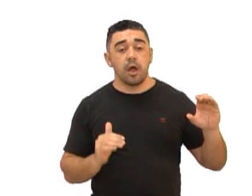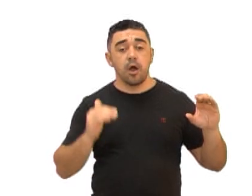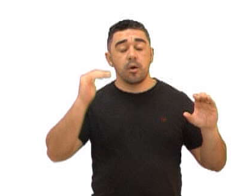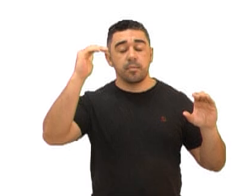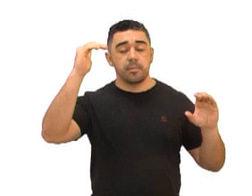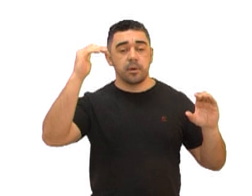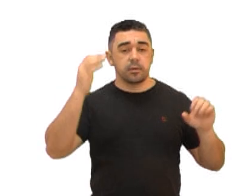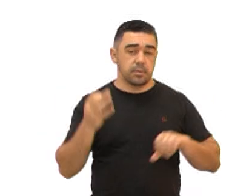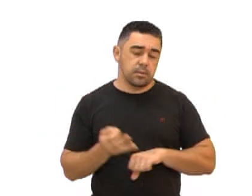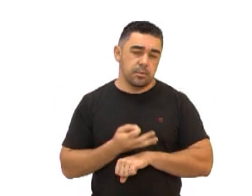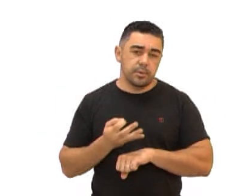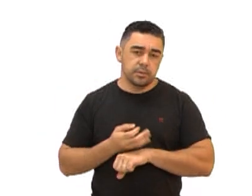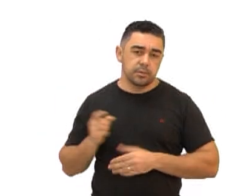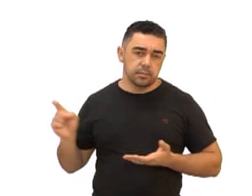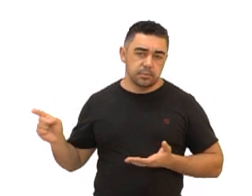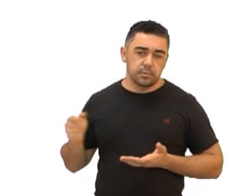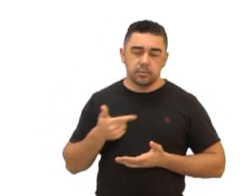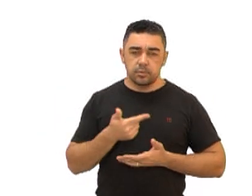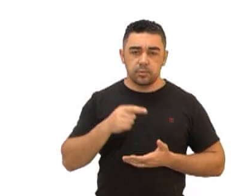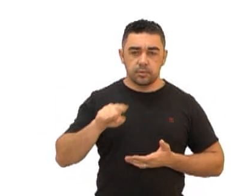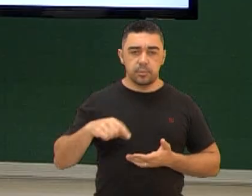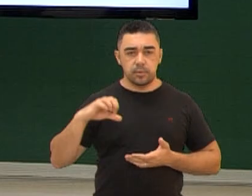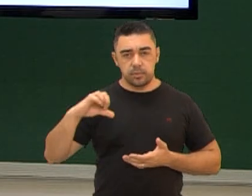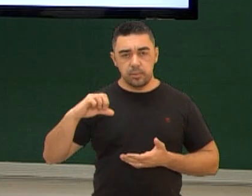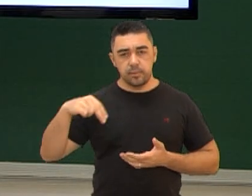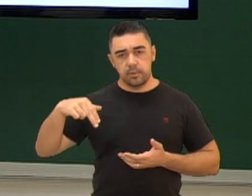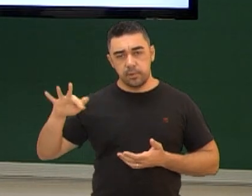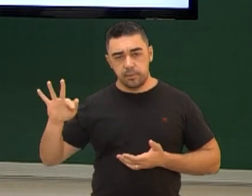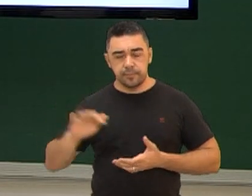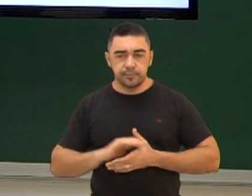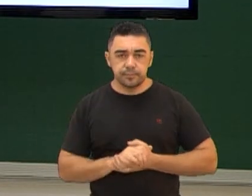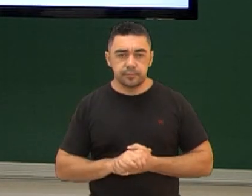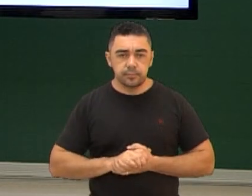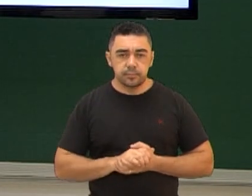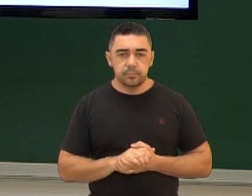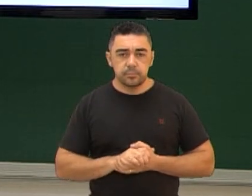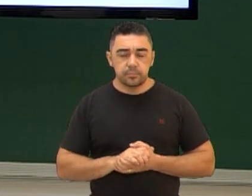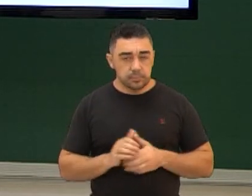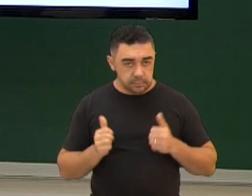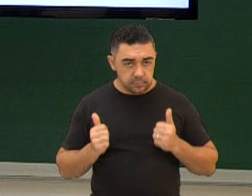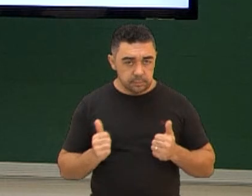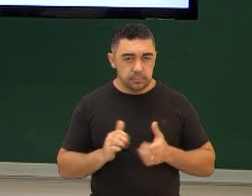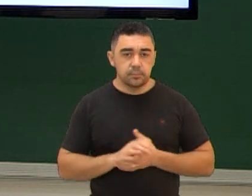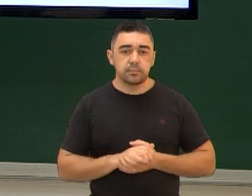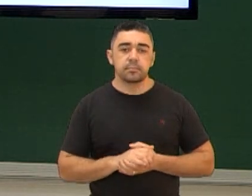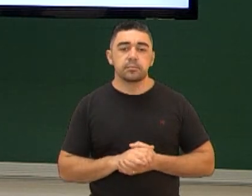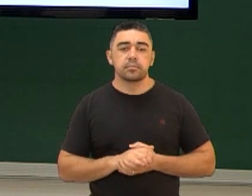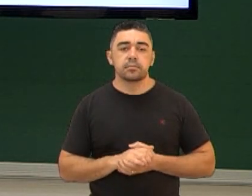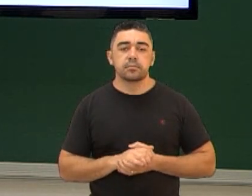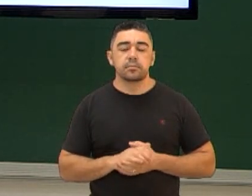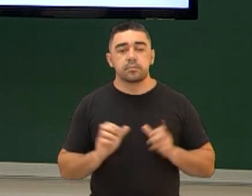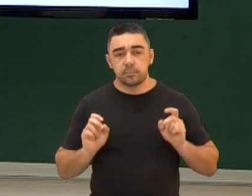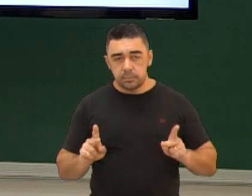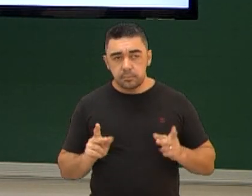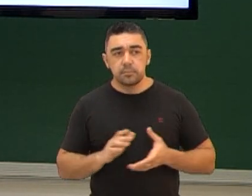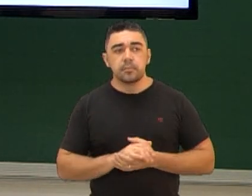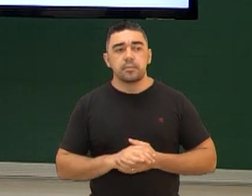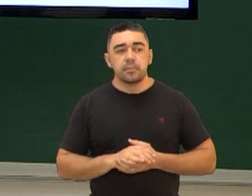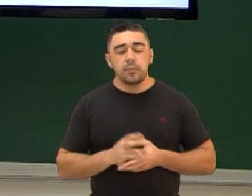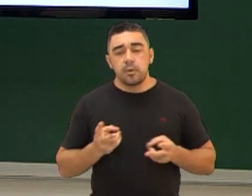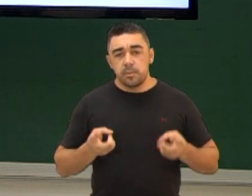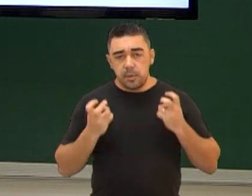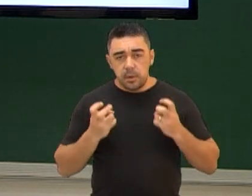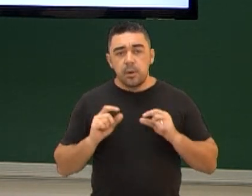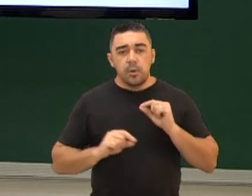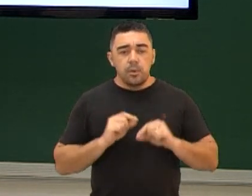aumentar a capacitância para 2,9 nanofaraday. Tudo bem? Ok, gente, então o que a gente